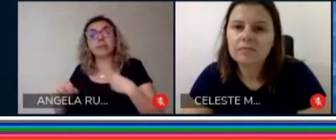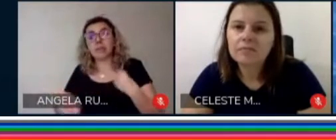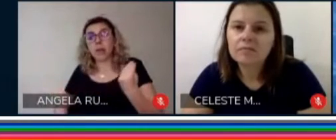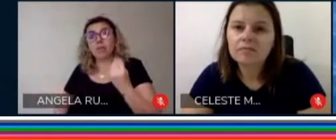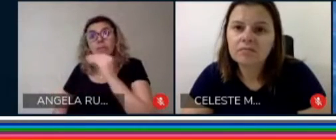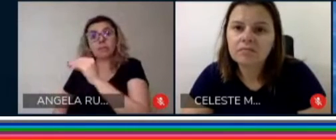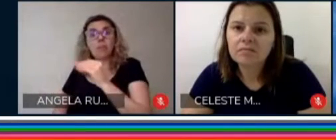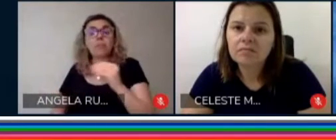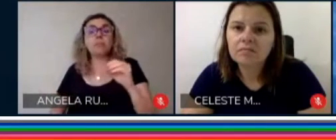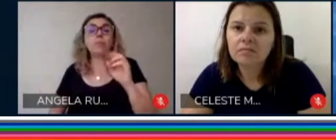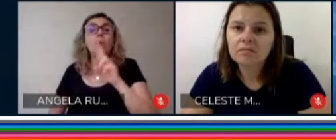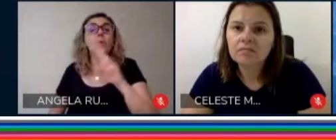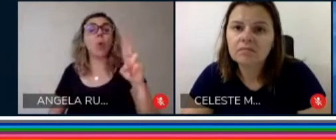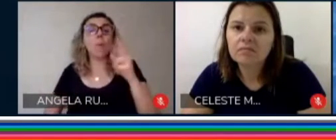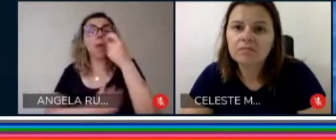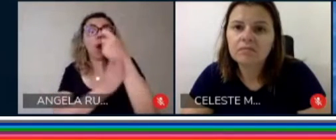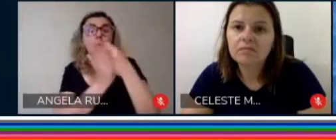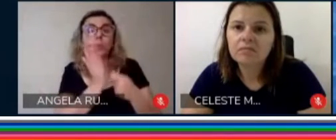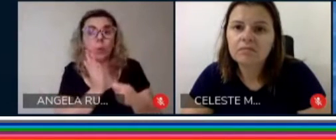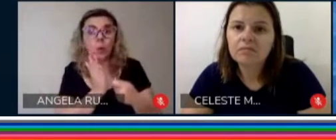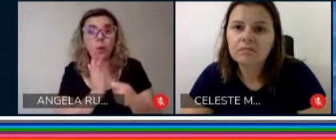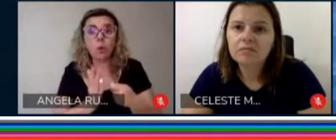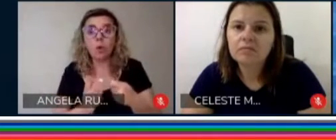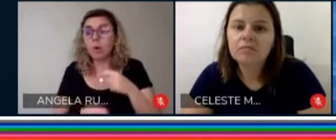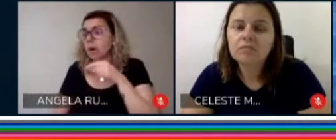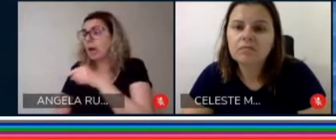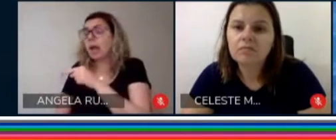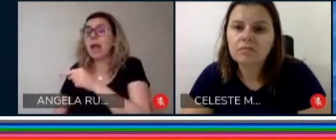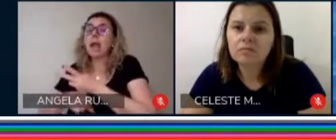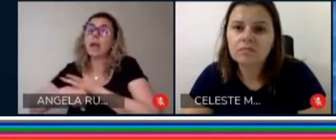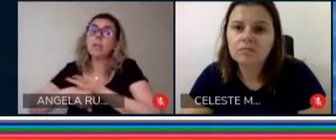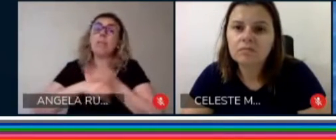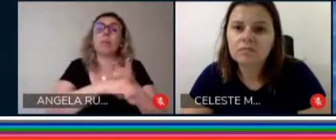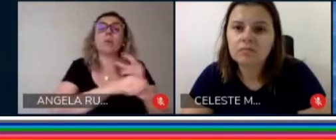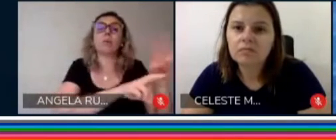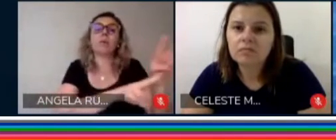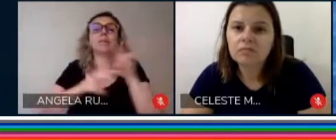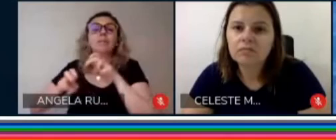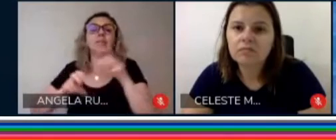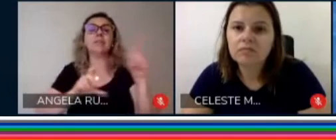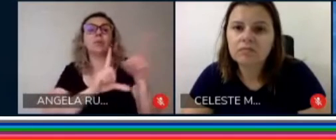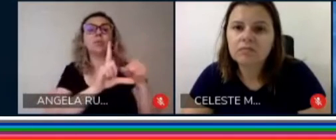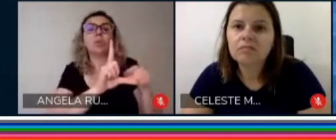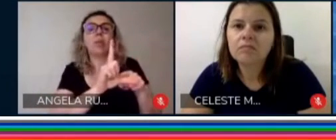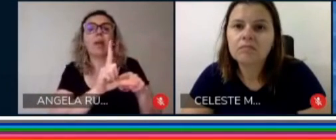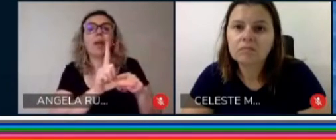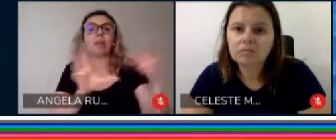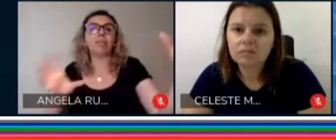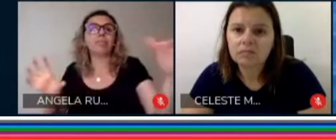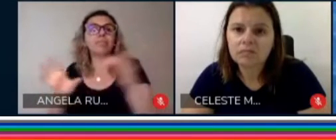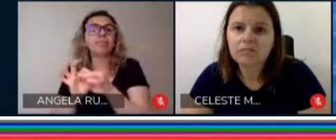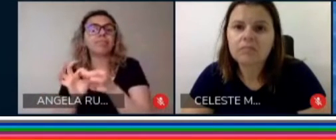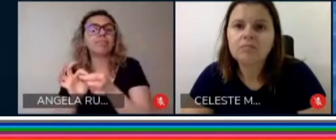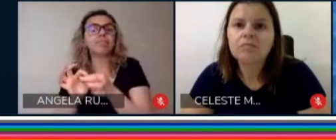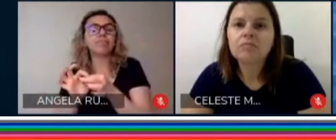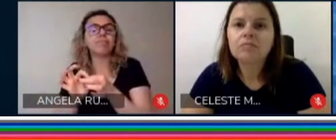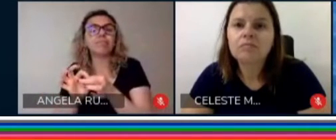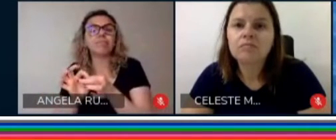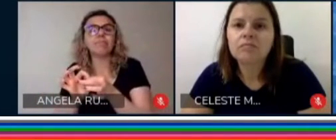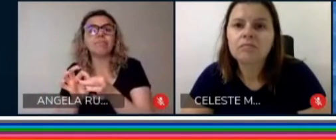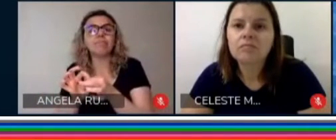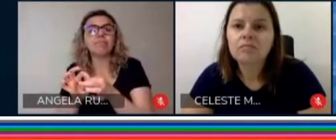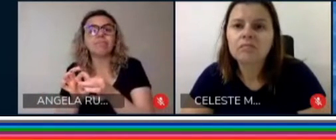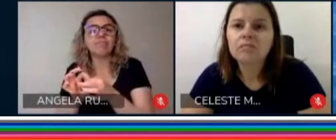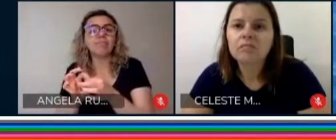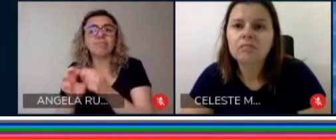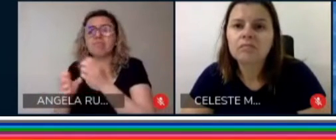o sobrenome do autor, ele mesmo pega a citação que eu estava querendo, né? Ele mesmo identifica e gera